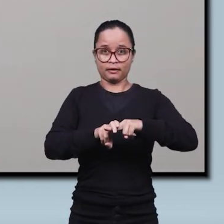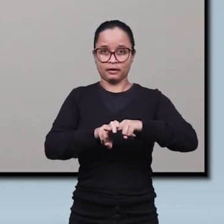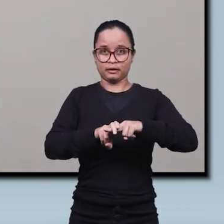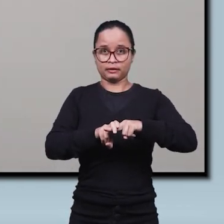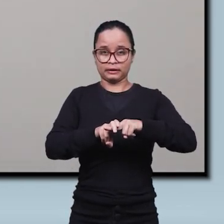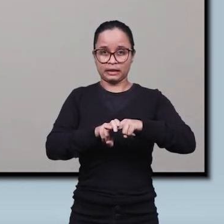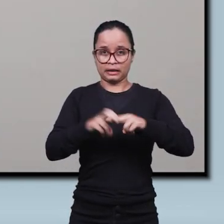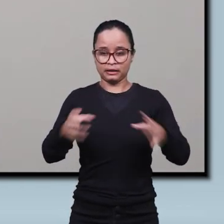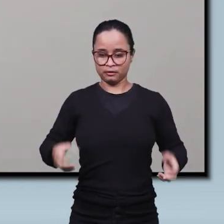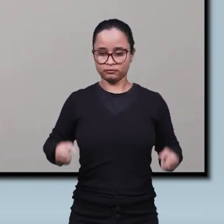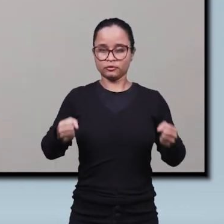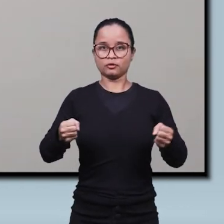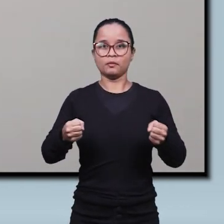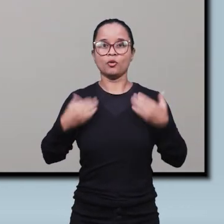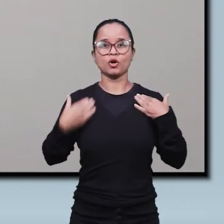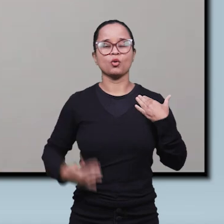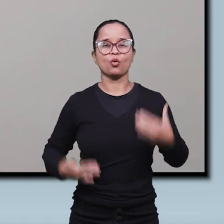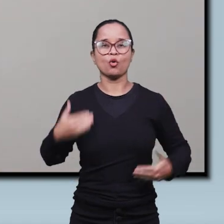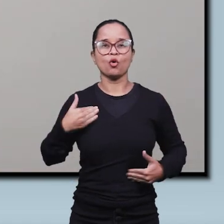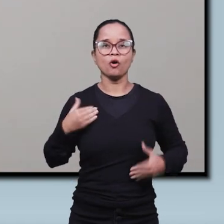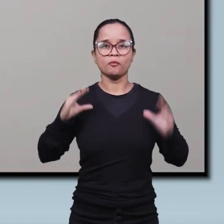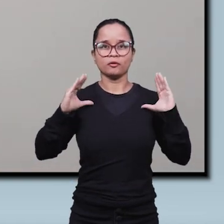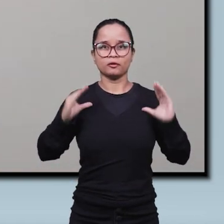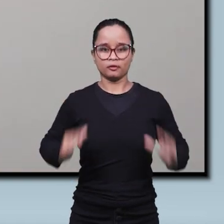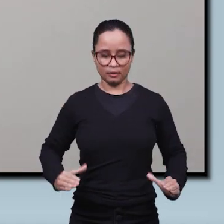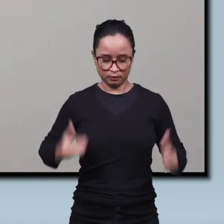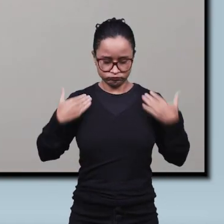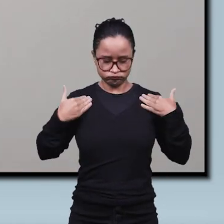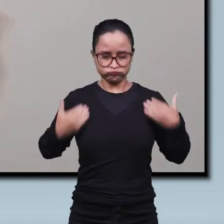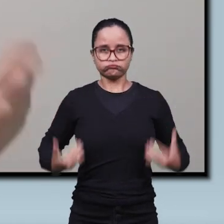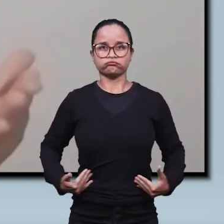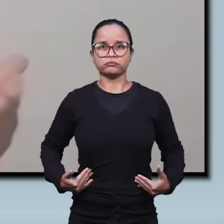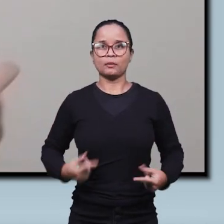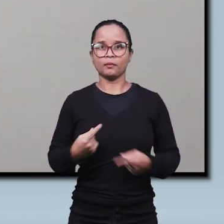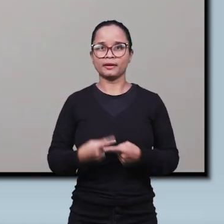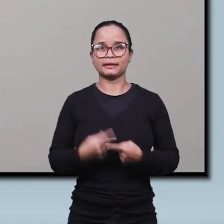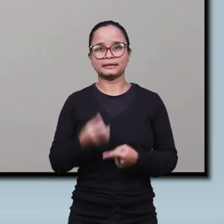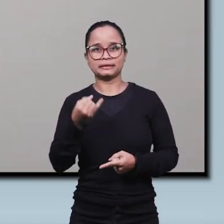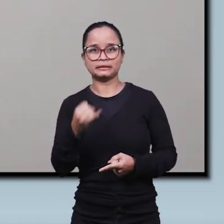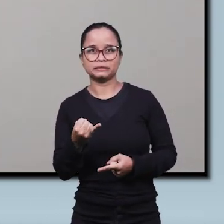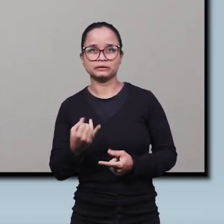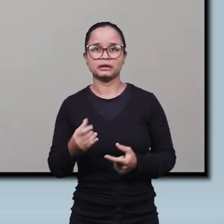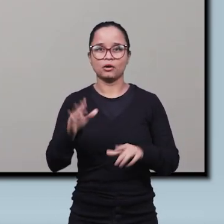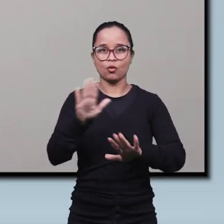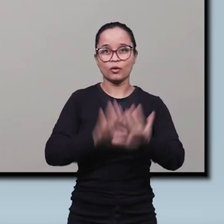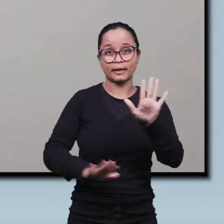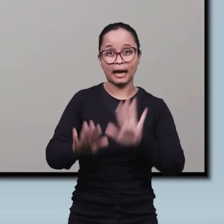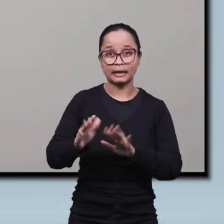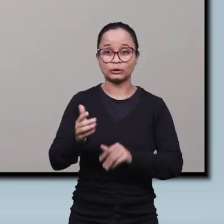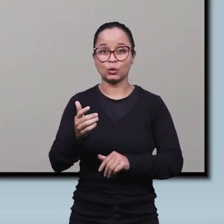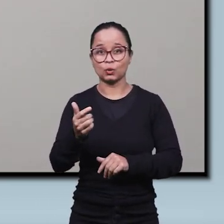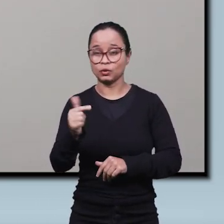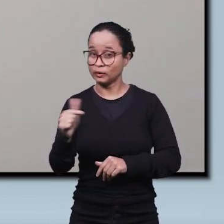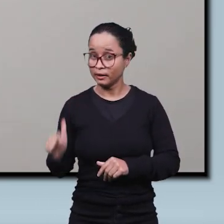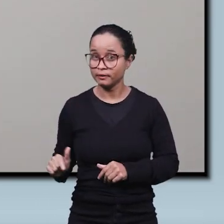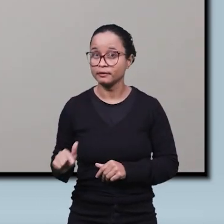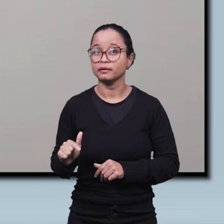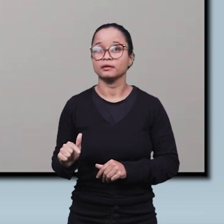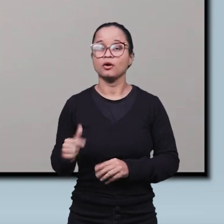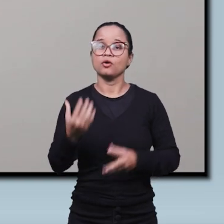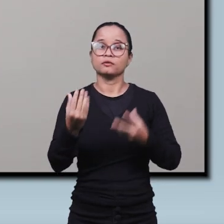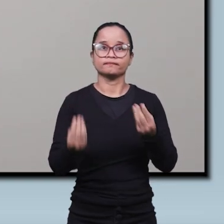melhor, né, organização do corpo, porque se houver um comprometimento, se não houver um cuidado com